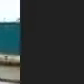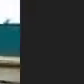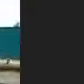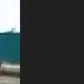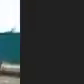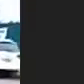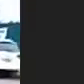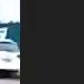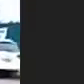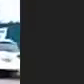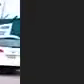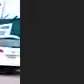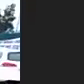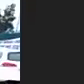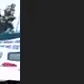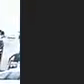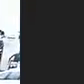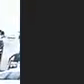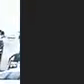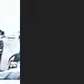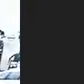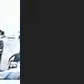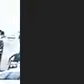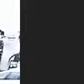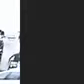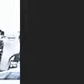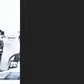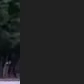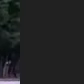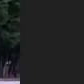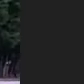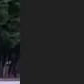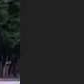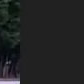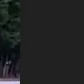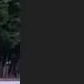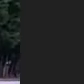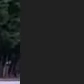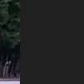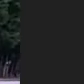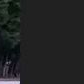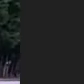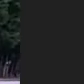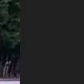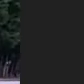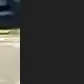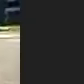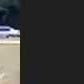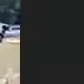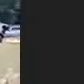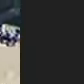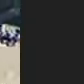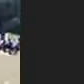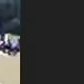mobilizando. É por isso que os trabalhadores e sindicatos unidos estão lutando todos os dias pela